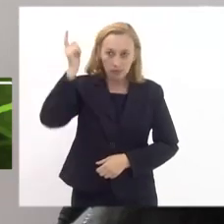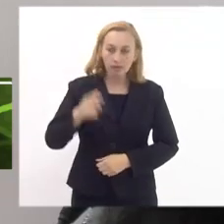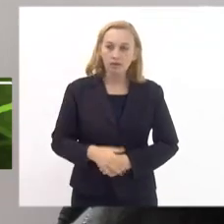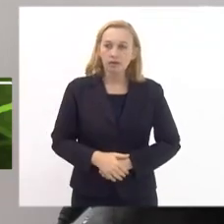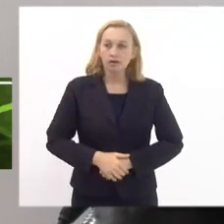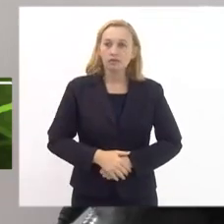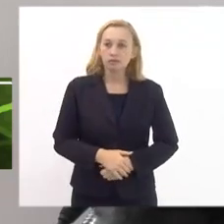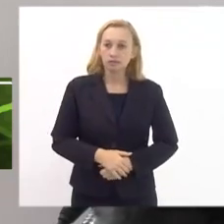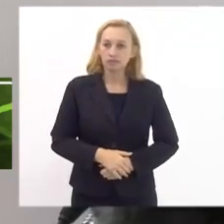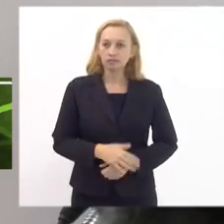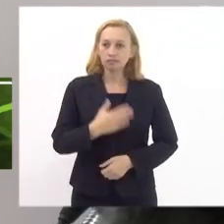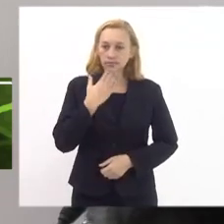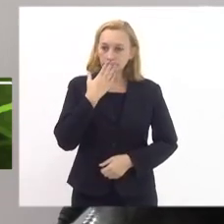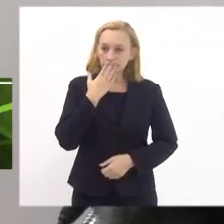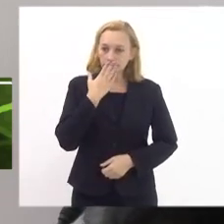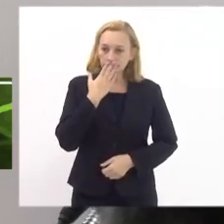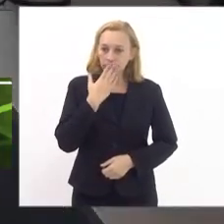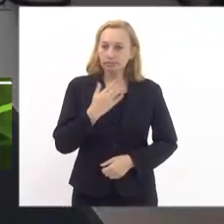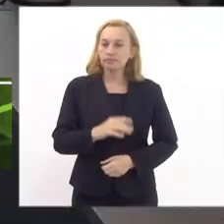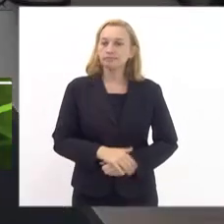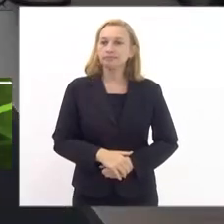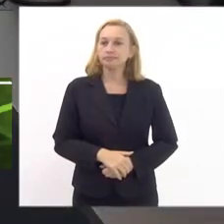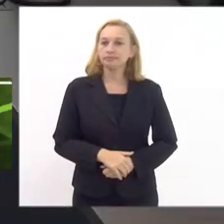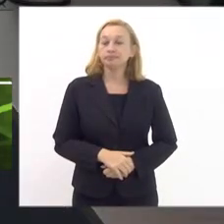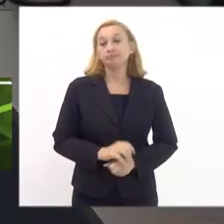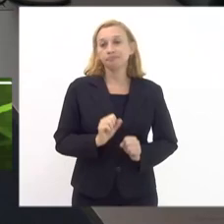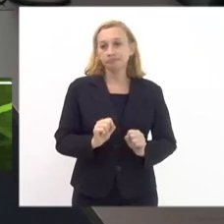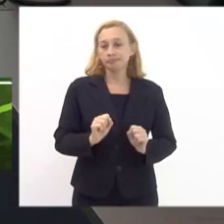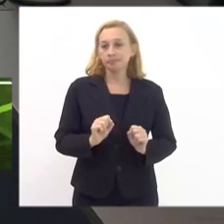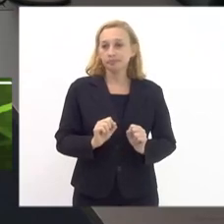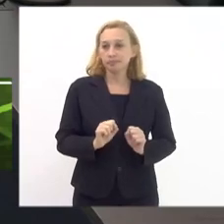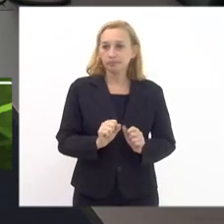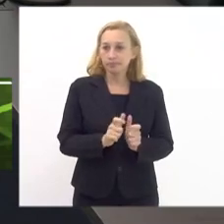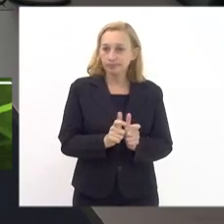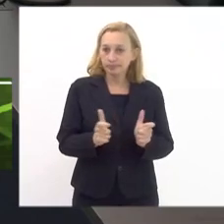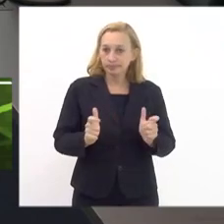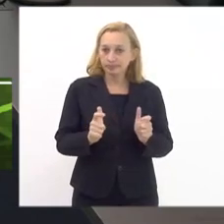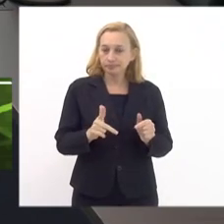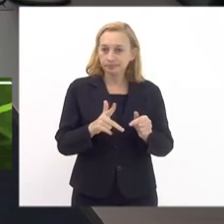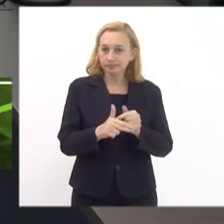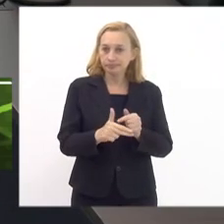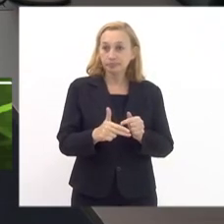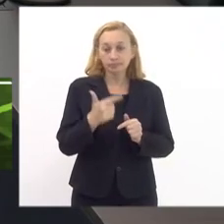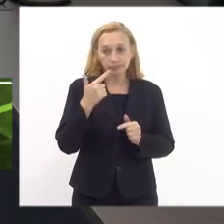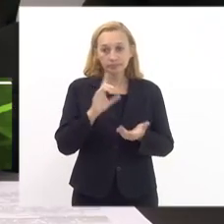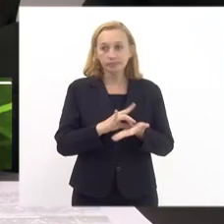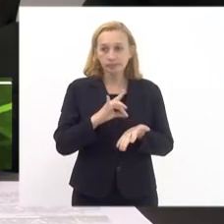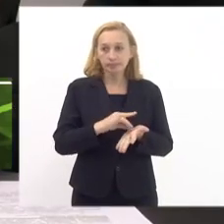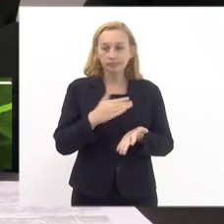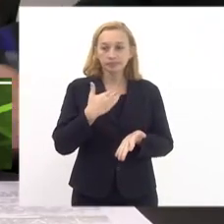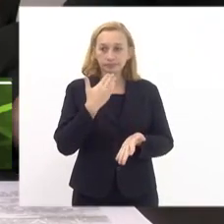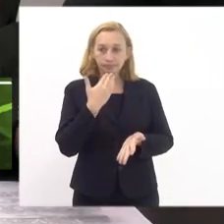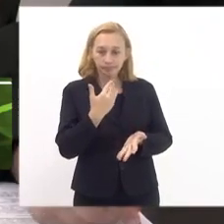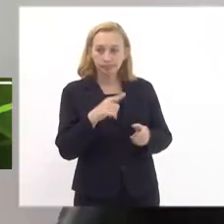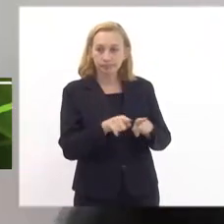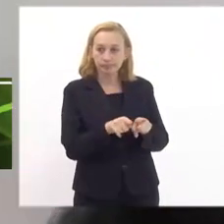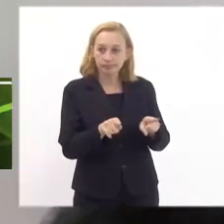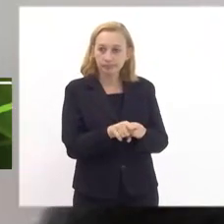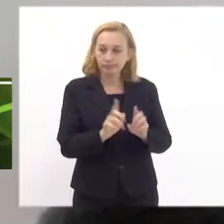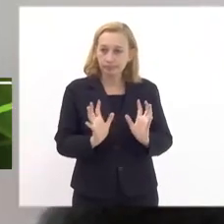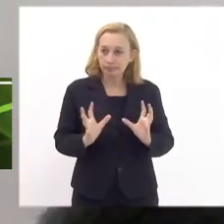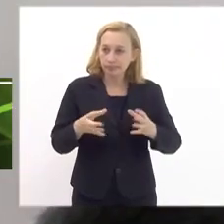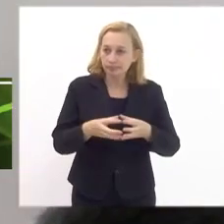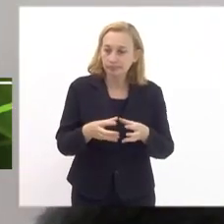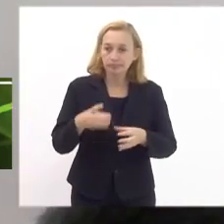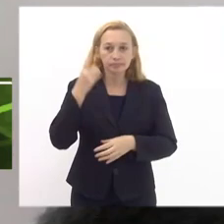18. Pode ser uma benesse ou pode ser uma grande restrição. É verdade. Exacerbada. Podemos incluir na vista também, presidente? Pode, vista conjunta,